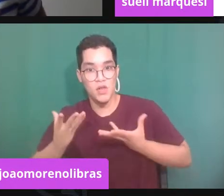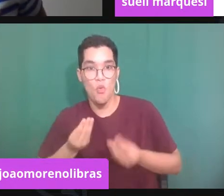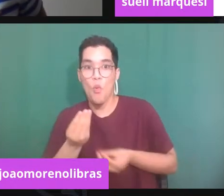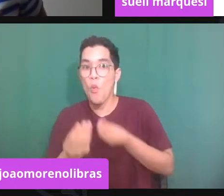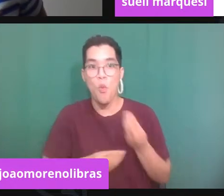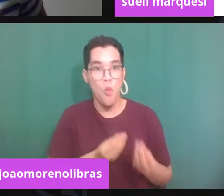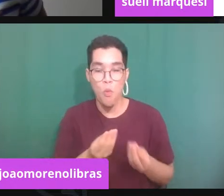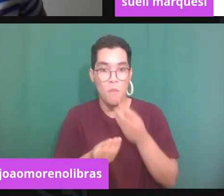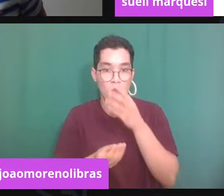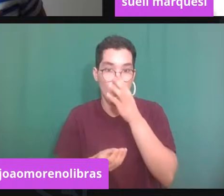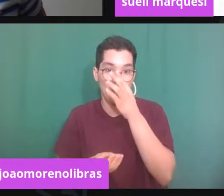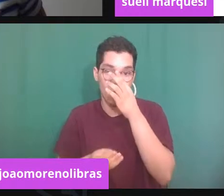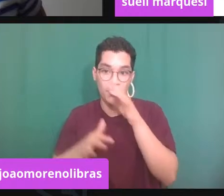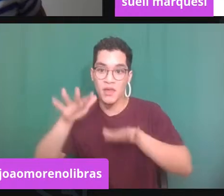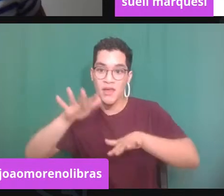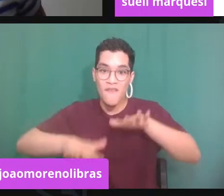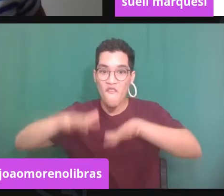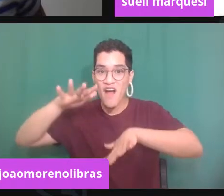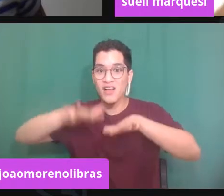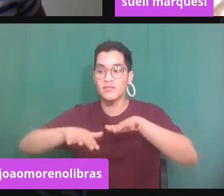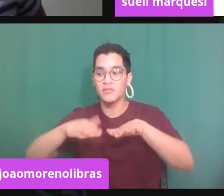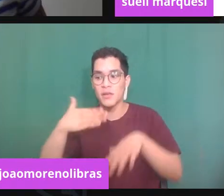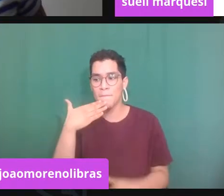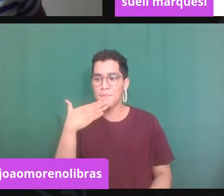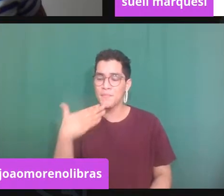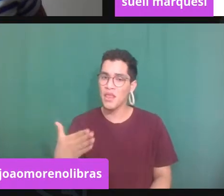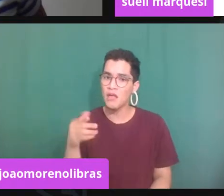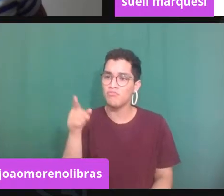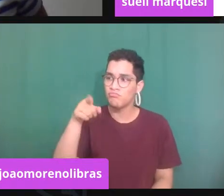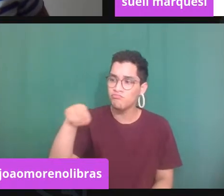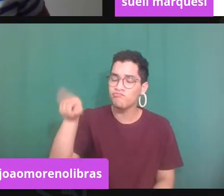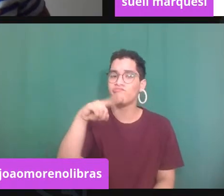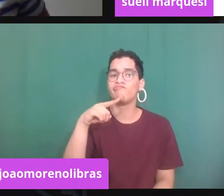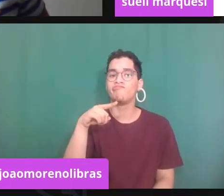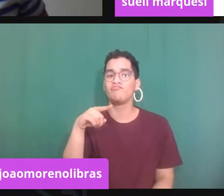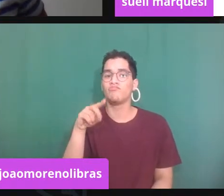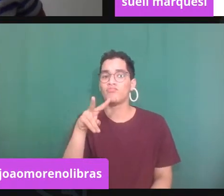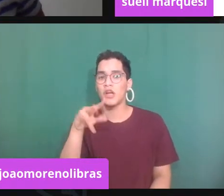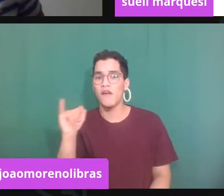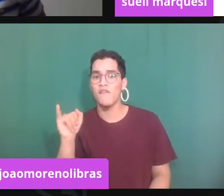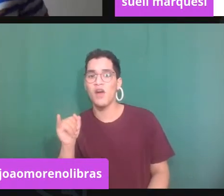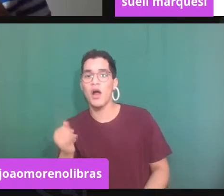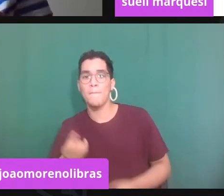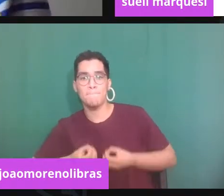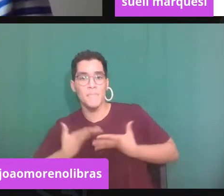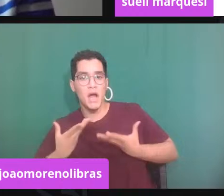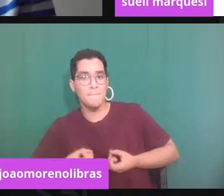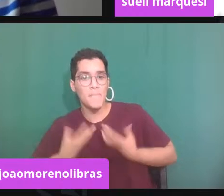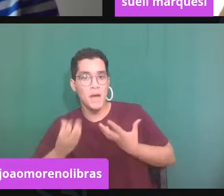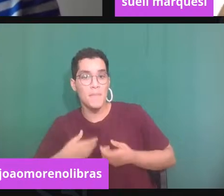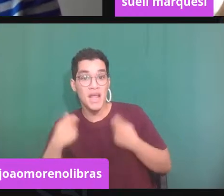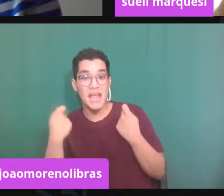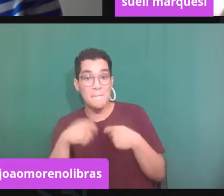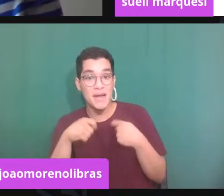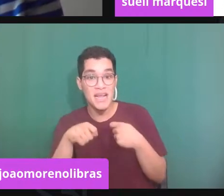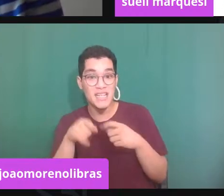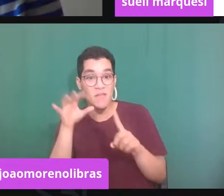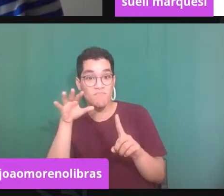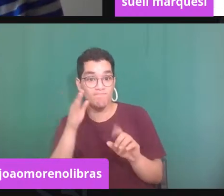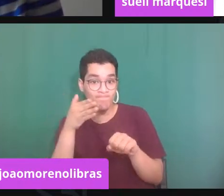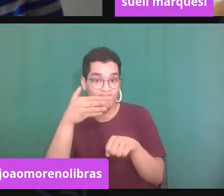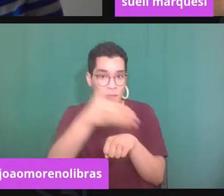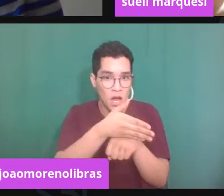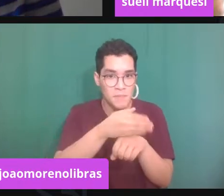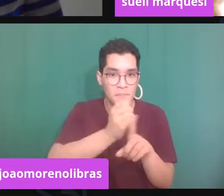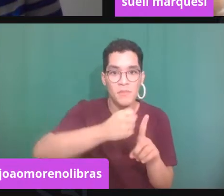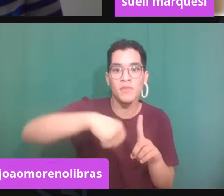produção textual que mostre possibilidade de uma intervenção social. E por que isso? Porque ali você é obrigado